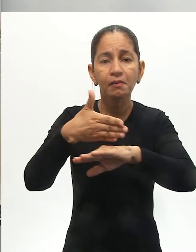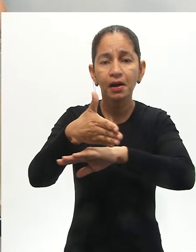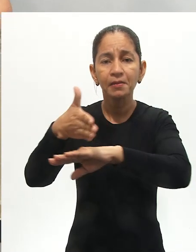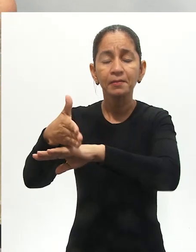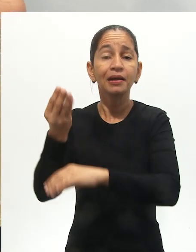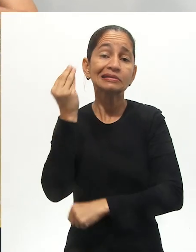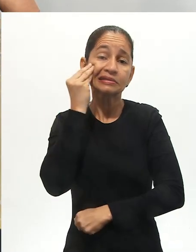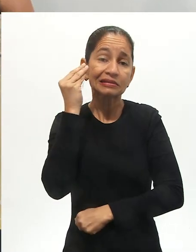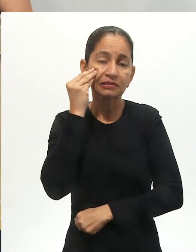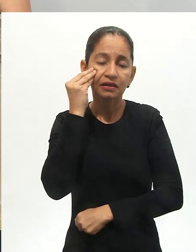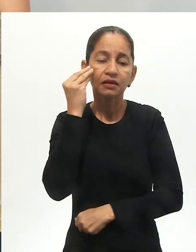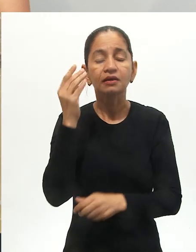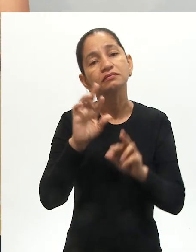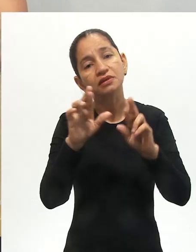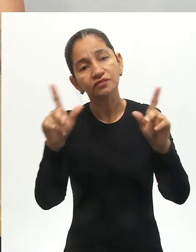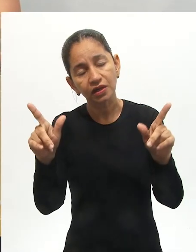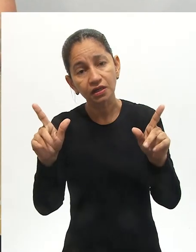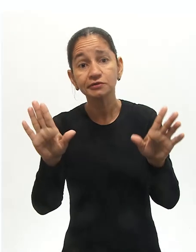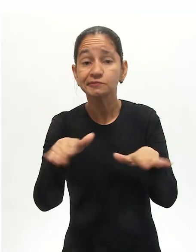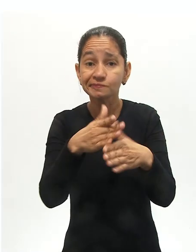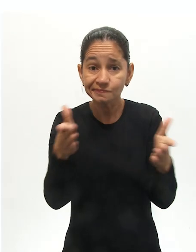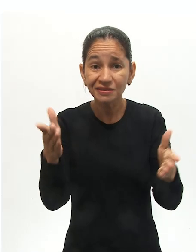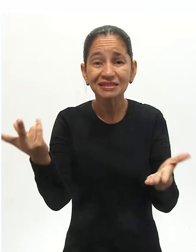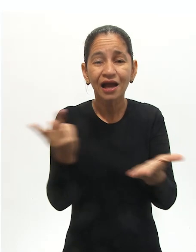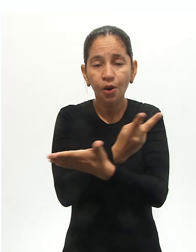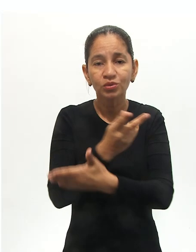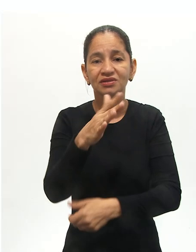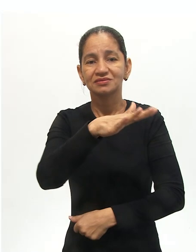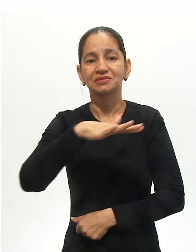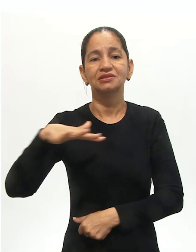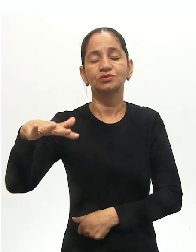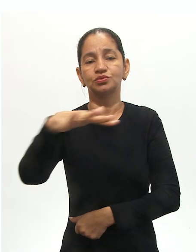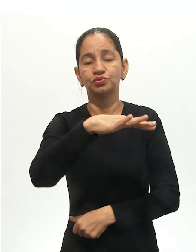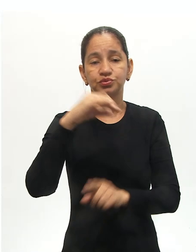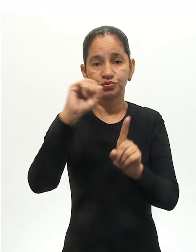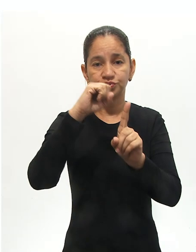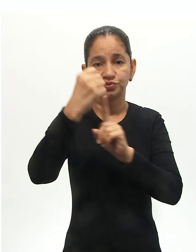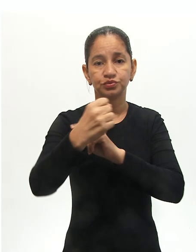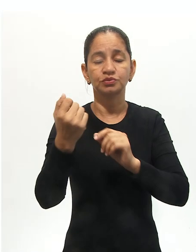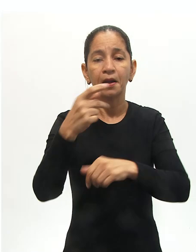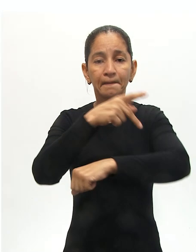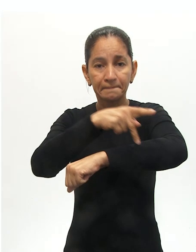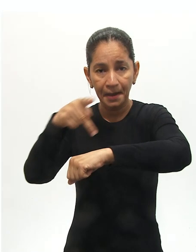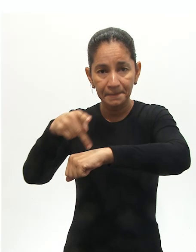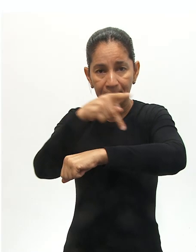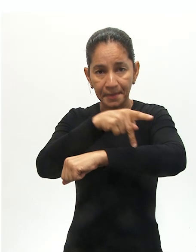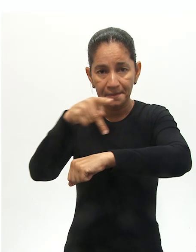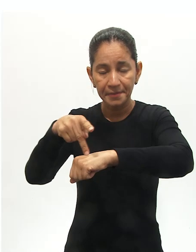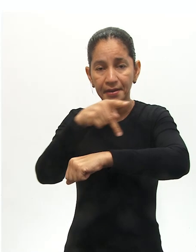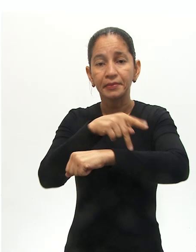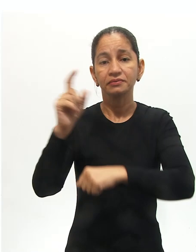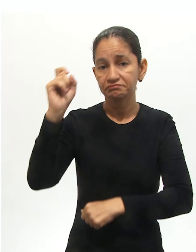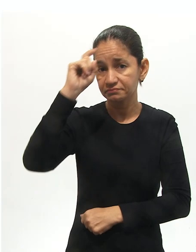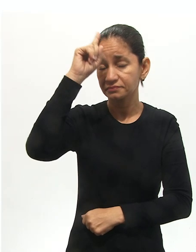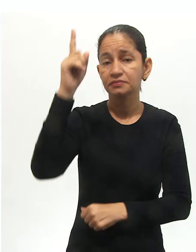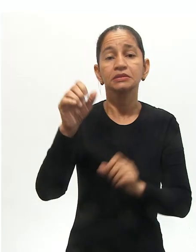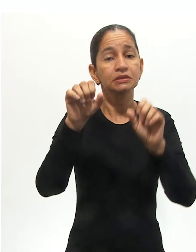sua inserção no mercado de trabalho. Nesse processo, essas pedagogias que foram apresentadas aqui